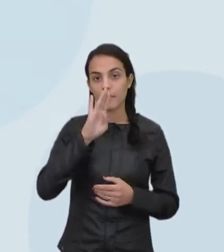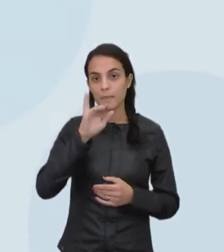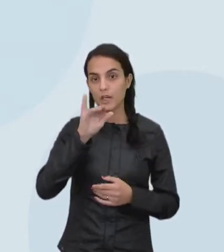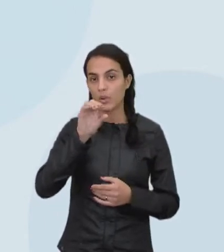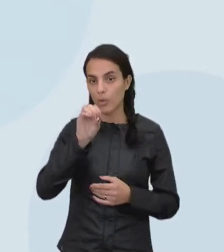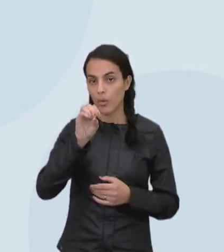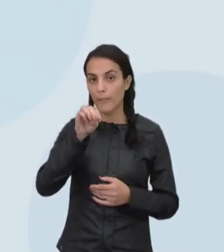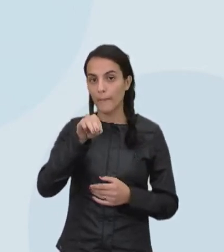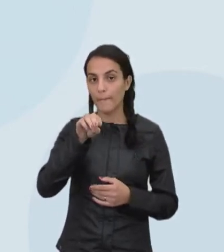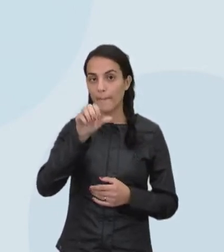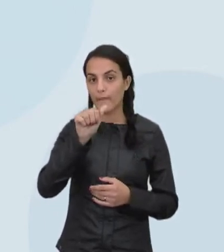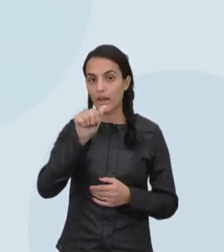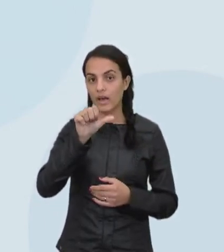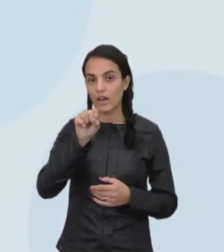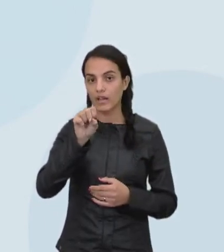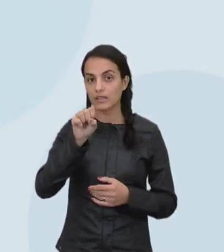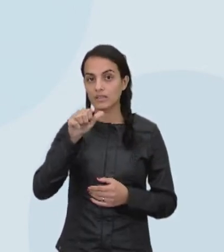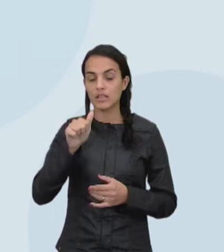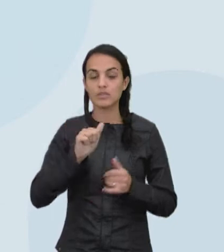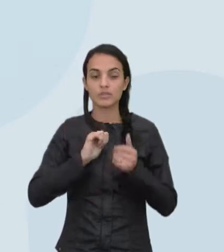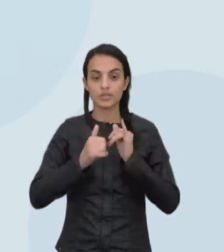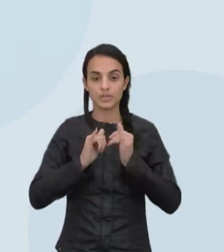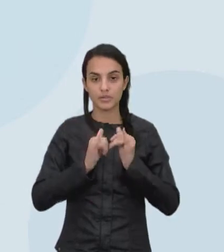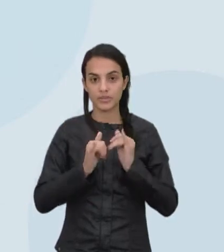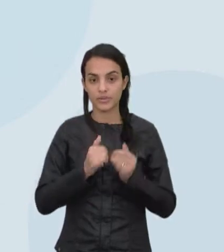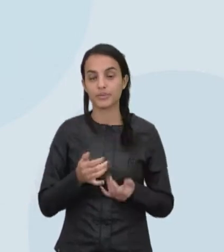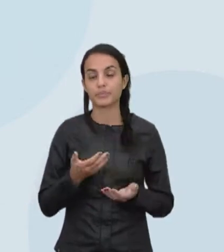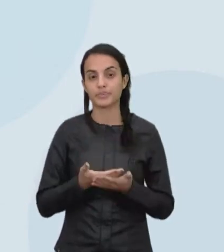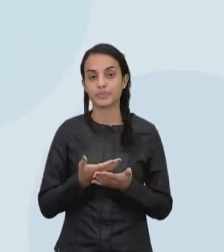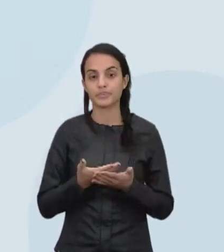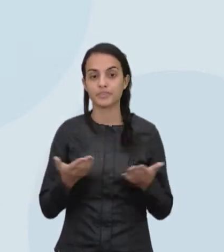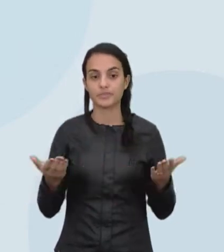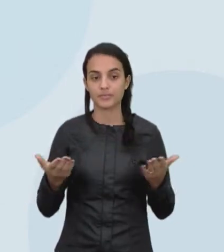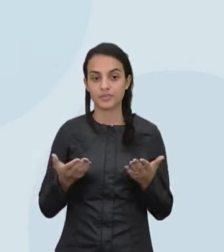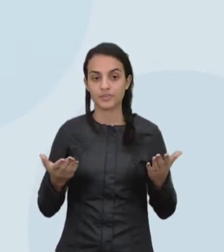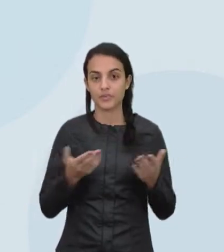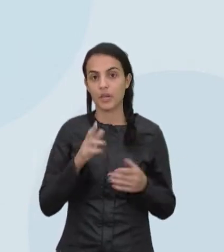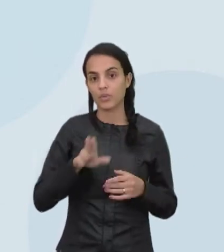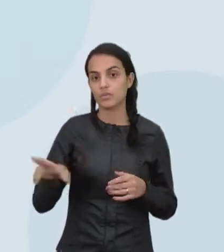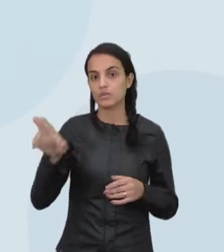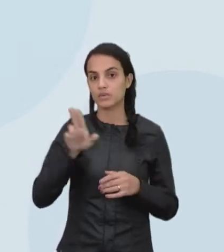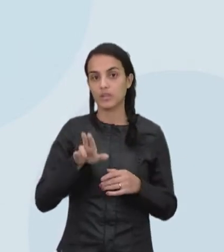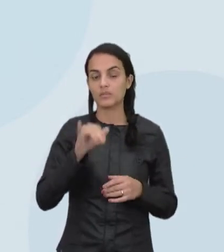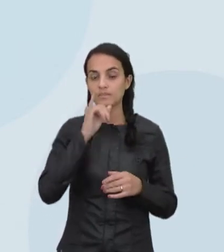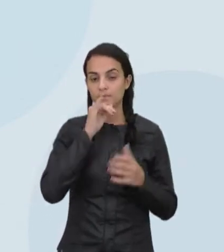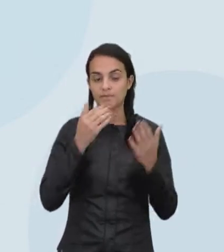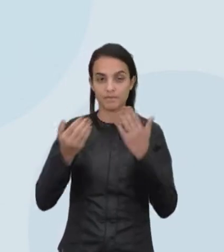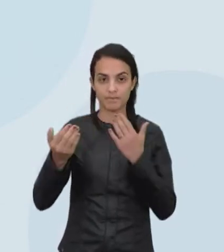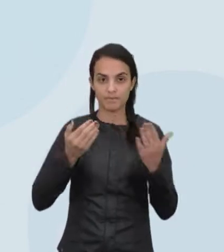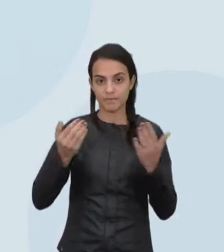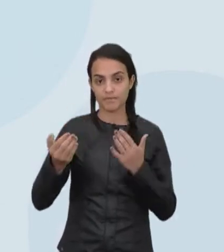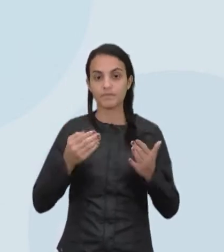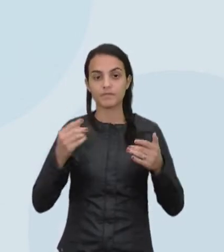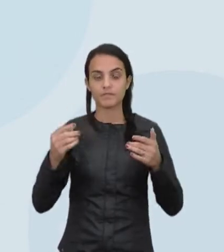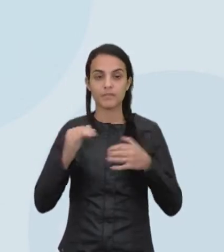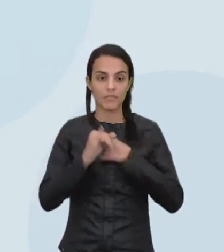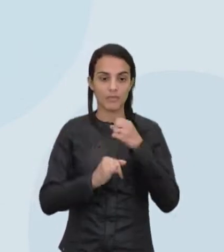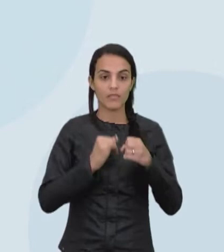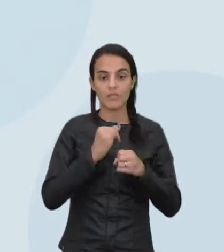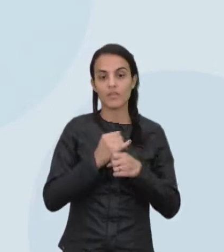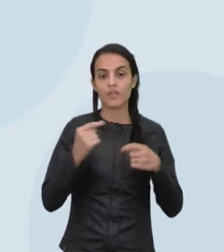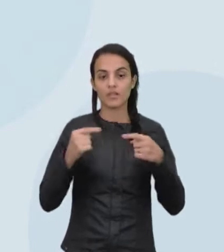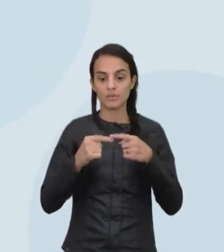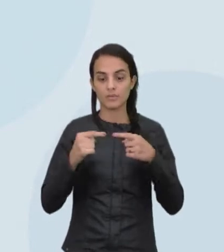produção de energia elétrica. E a nossa aula de hoje é usar um simulador aí online para combinar diferentes fontes